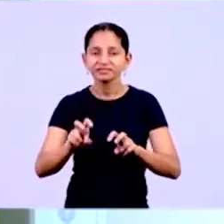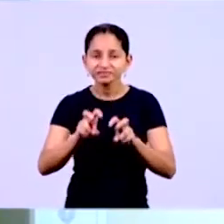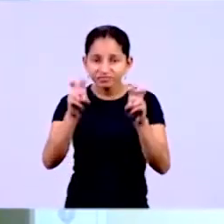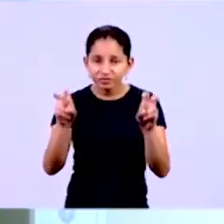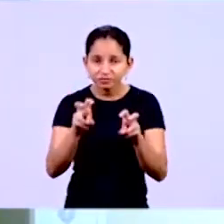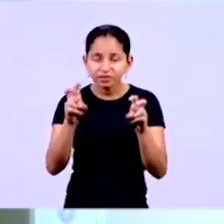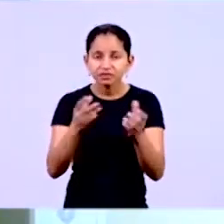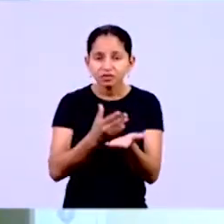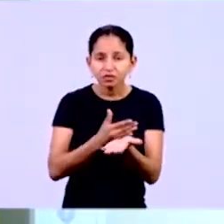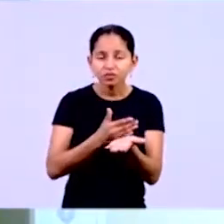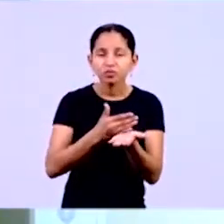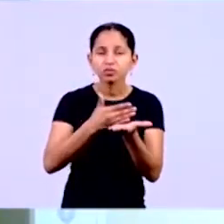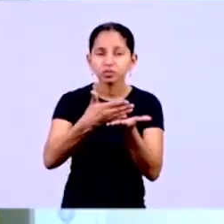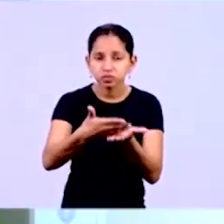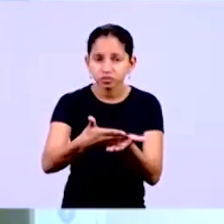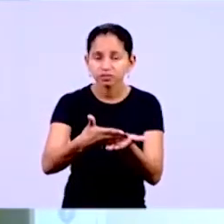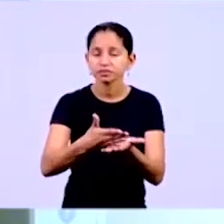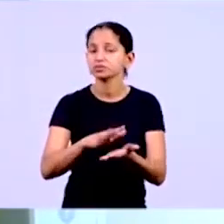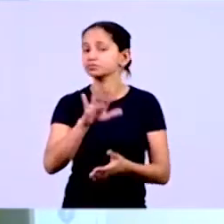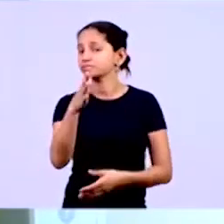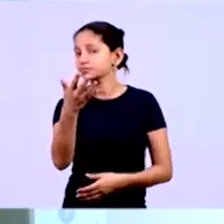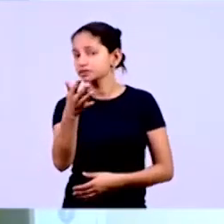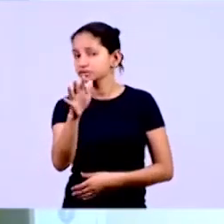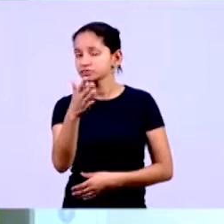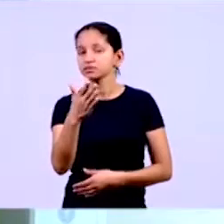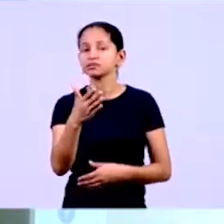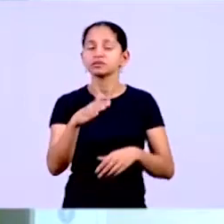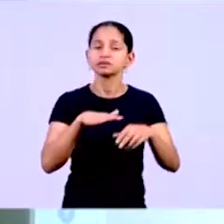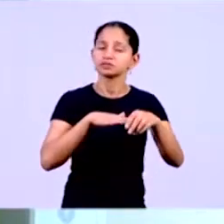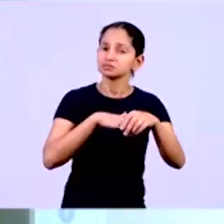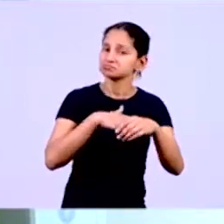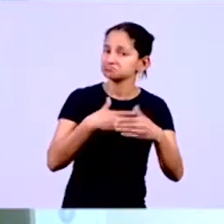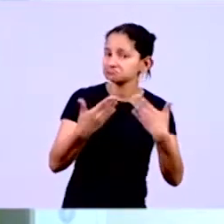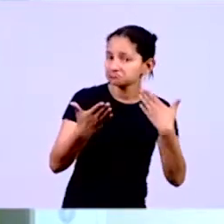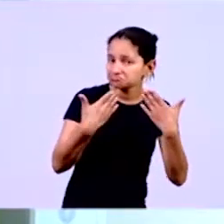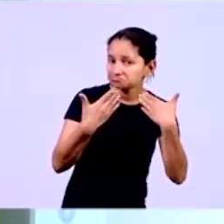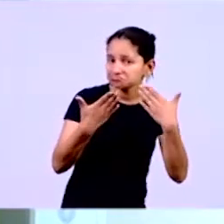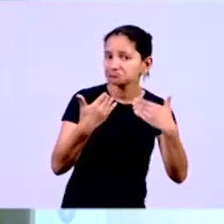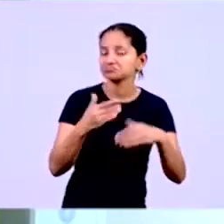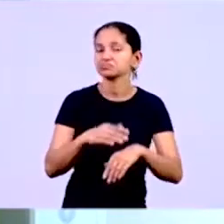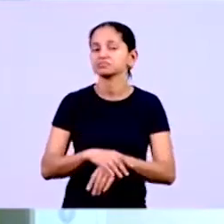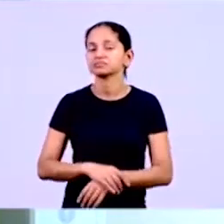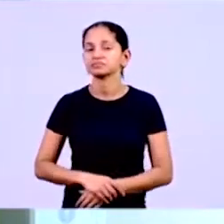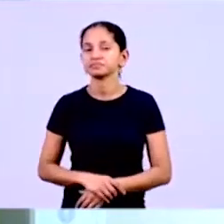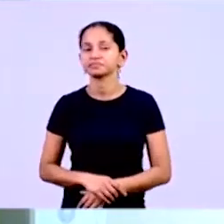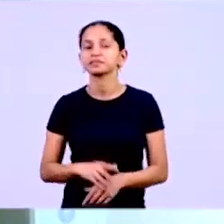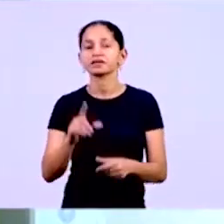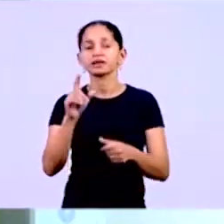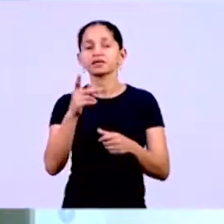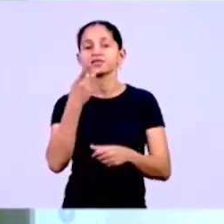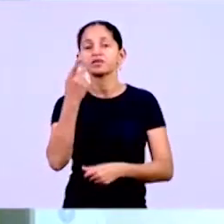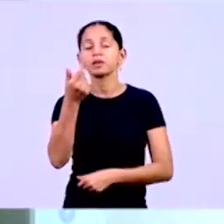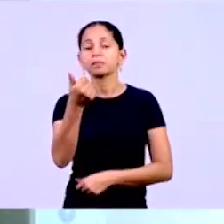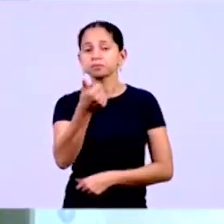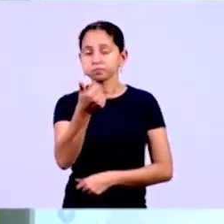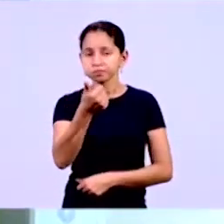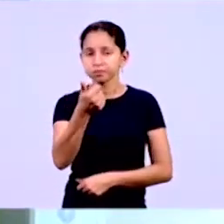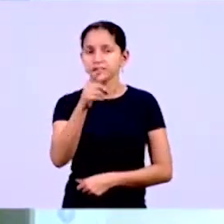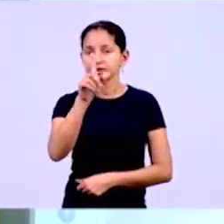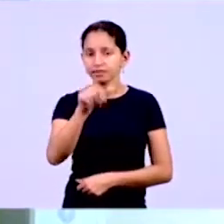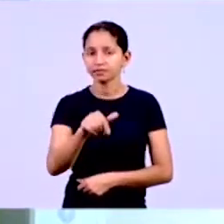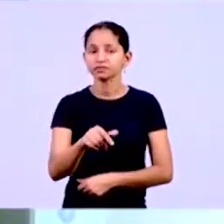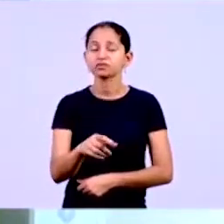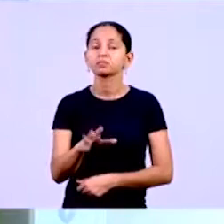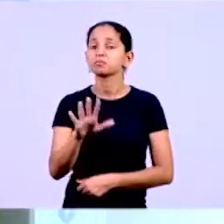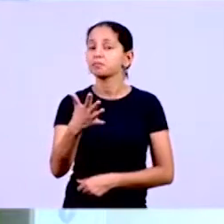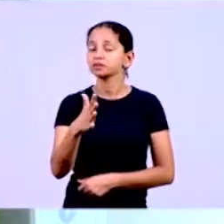começar como pode dizer, uma conversação eficiente, eles falaram que a menor unidade seria a quantidade